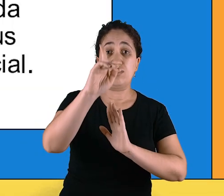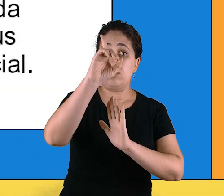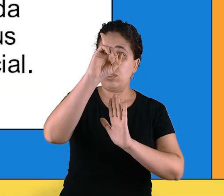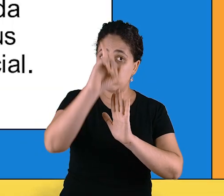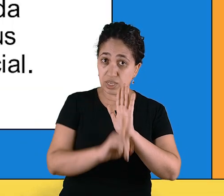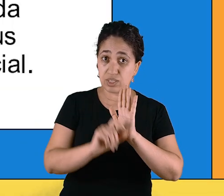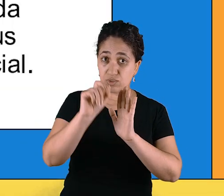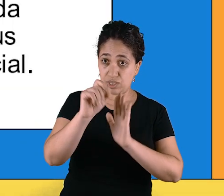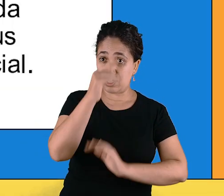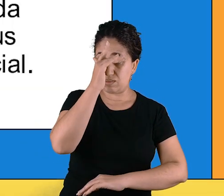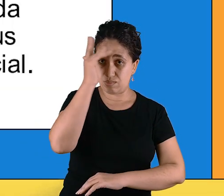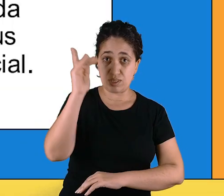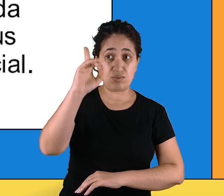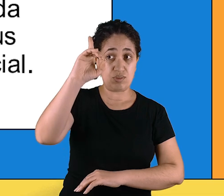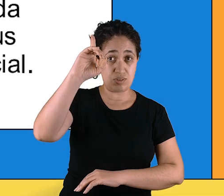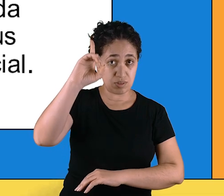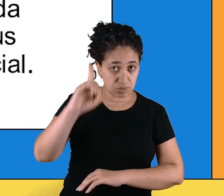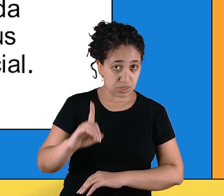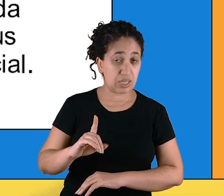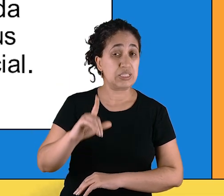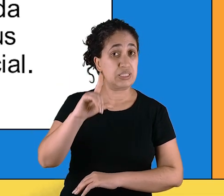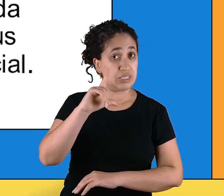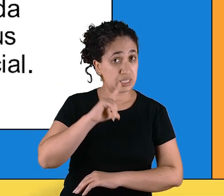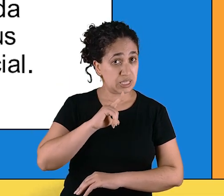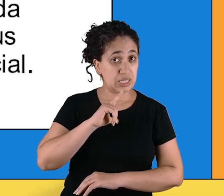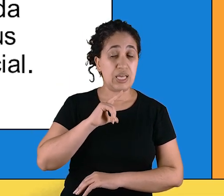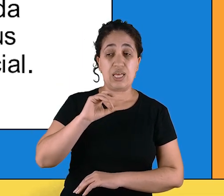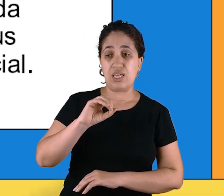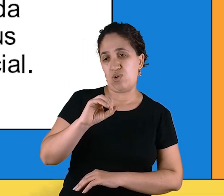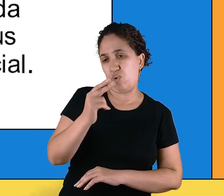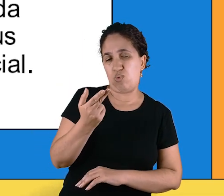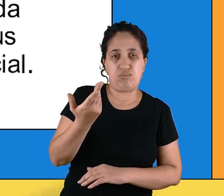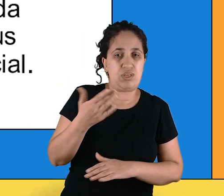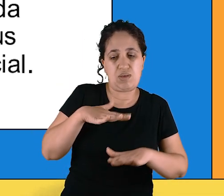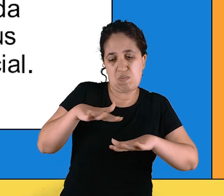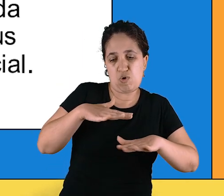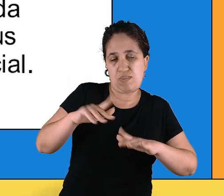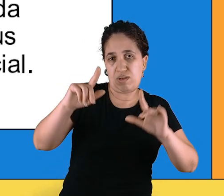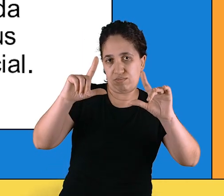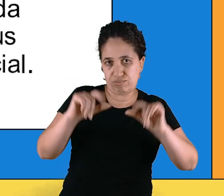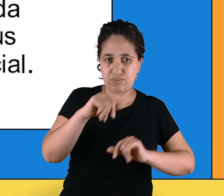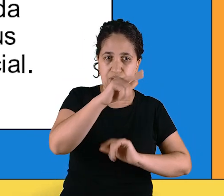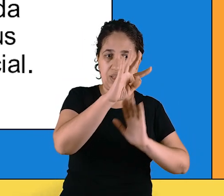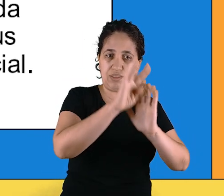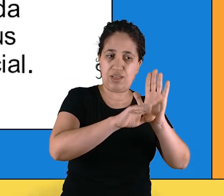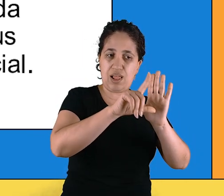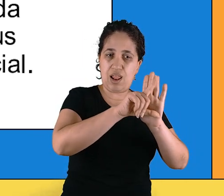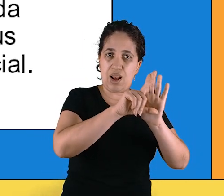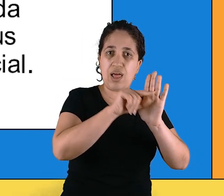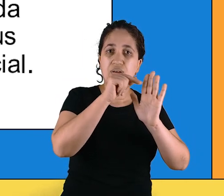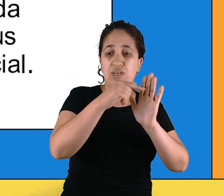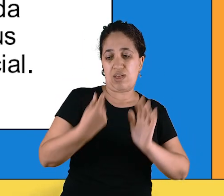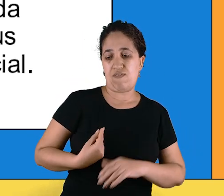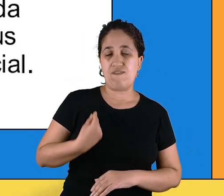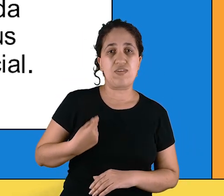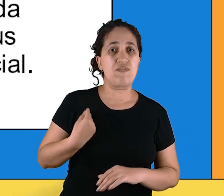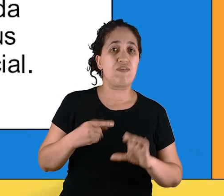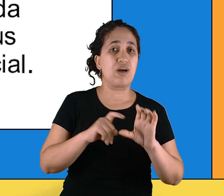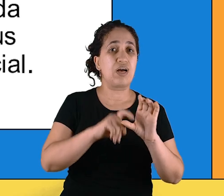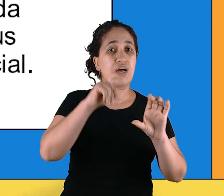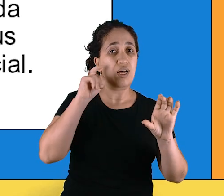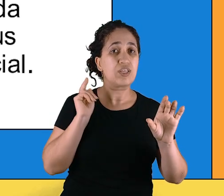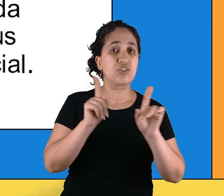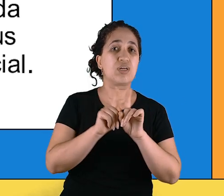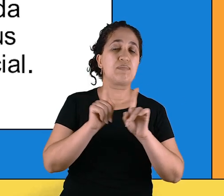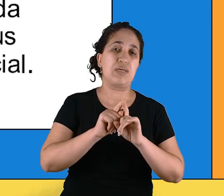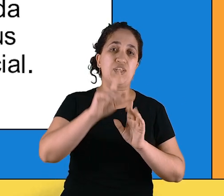direito que garante a pessoa com deficiência, né, ou com mobilidade reduzida, como está no texto de lei, viver de forma independente